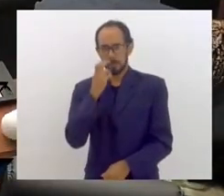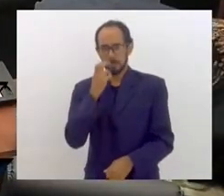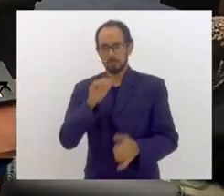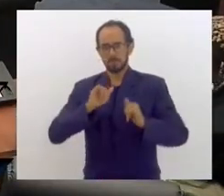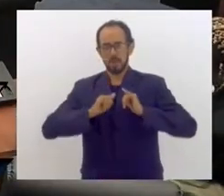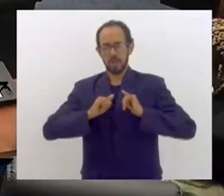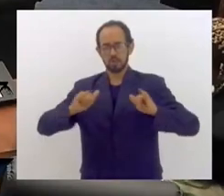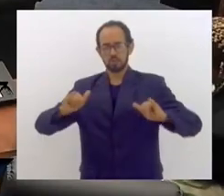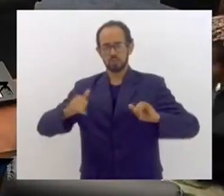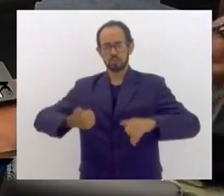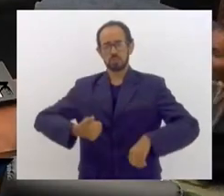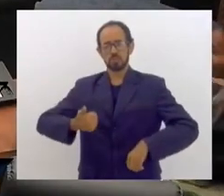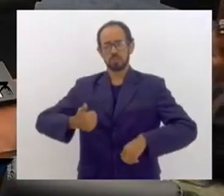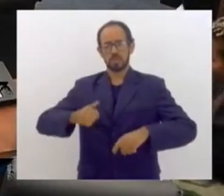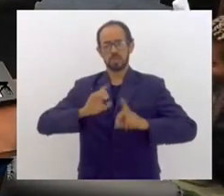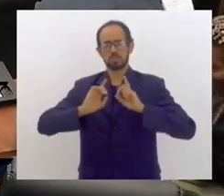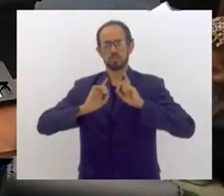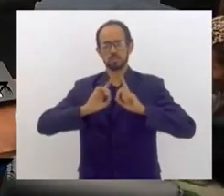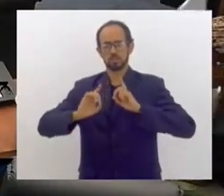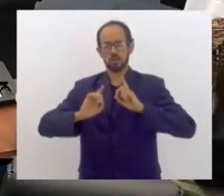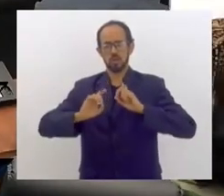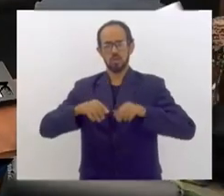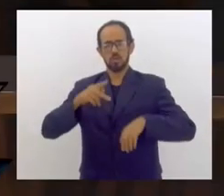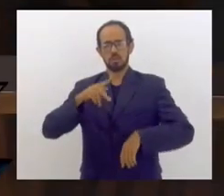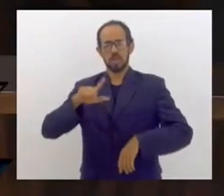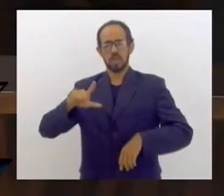Anuncio em primeira discussão, projeto de lei